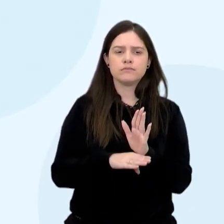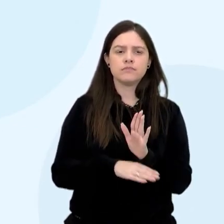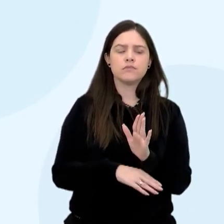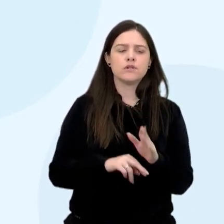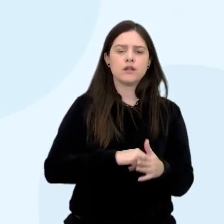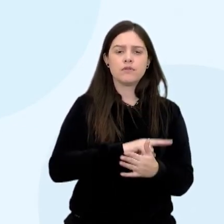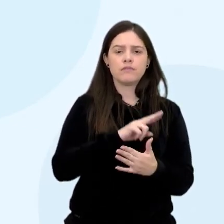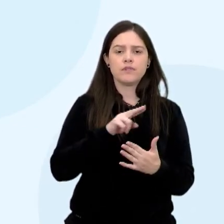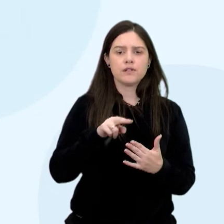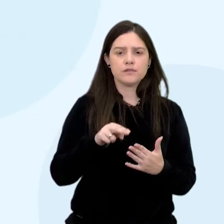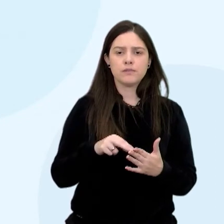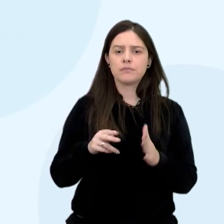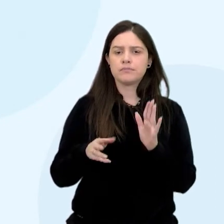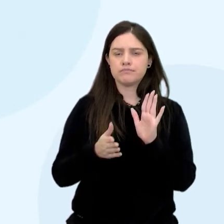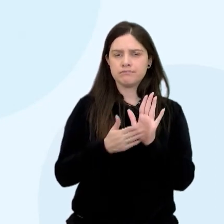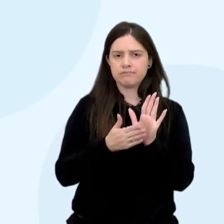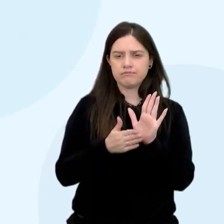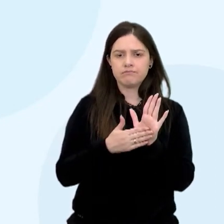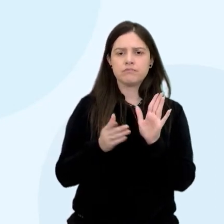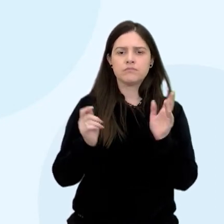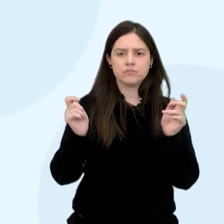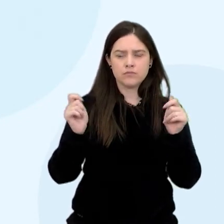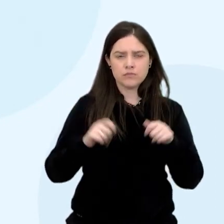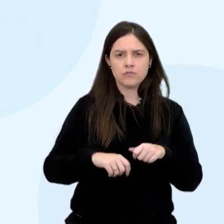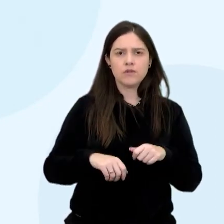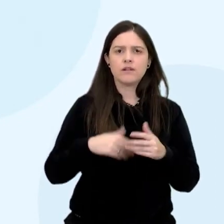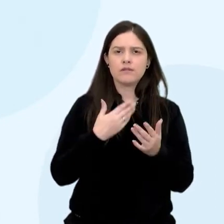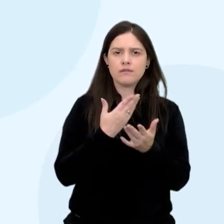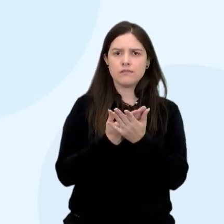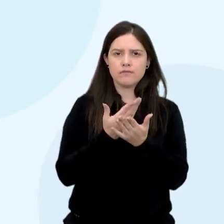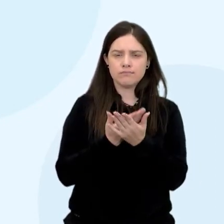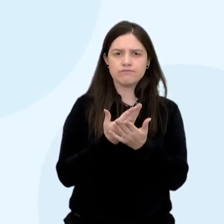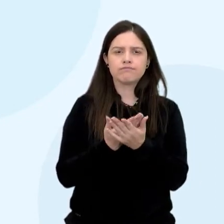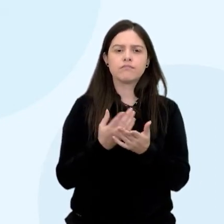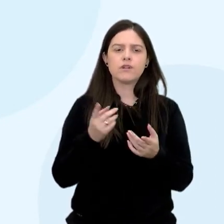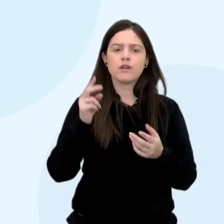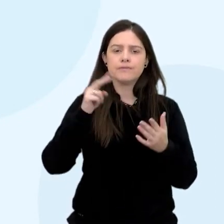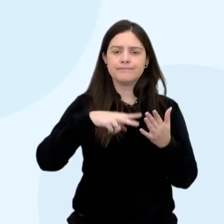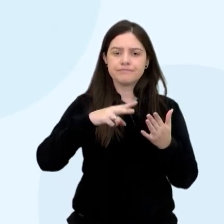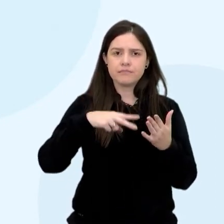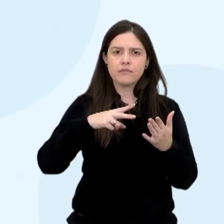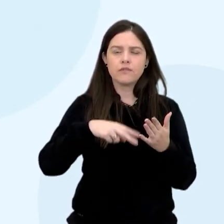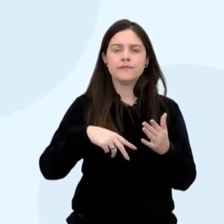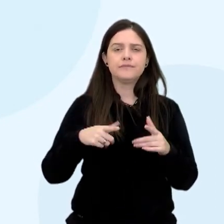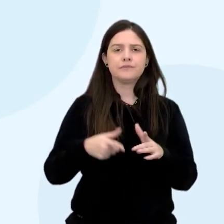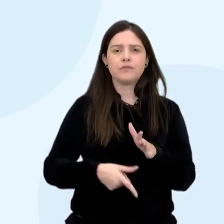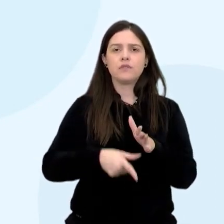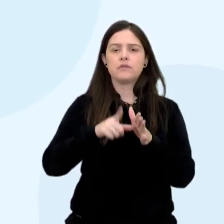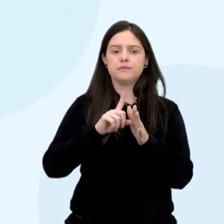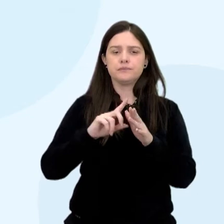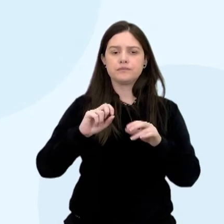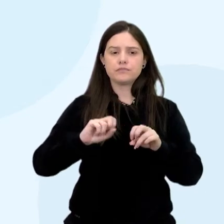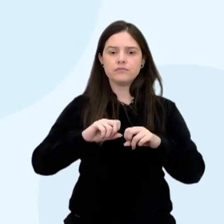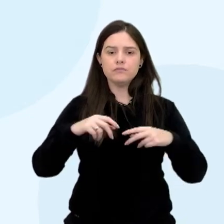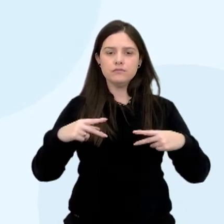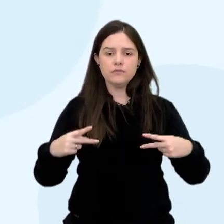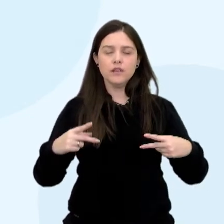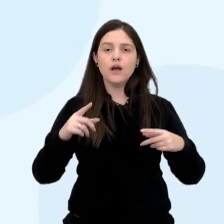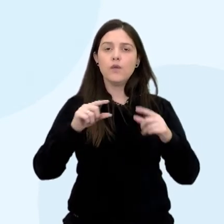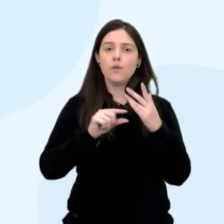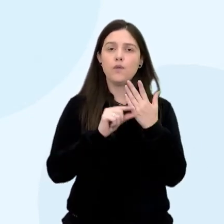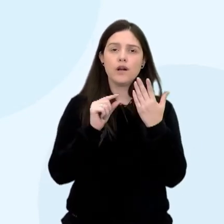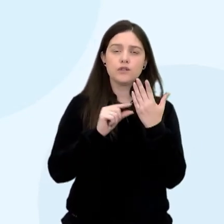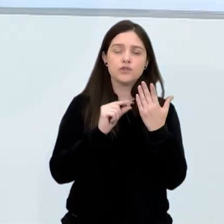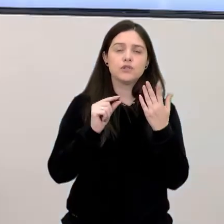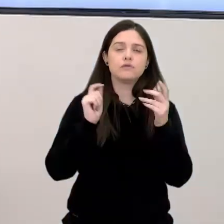escreva o projeto, né? Tente cumprir todas essas etapas. Leiam esses artigos que eu deixei para vocês. Esse artigo, essa reportagem,